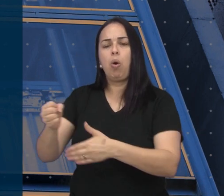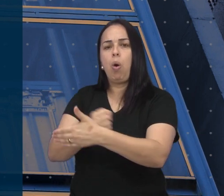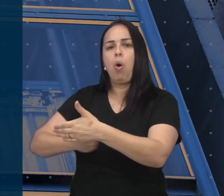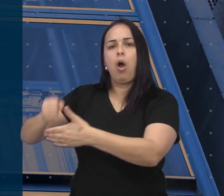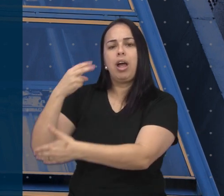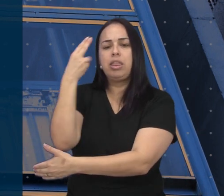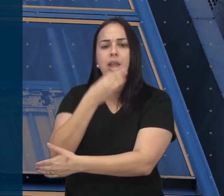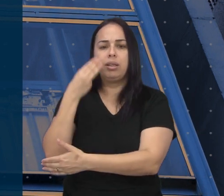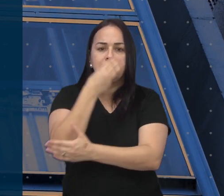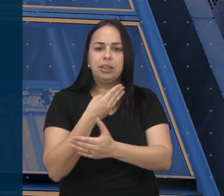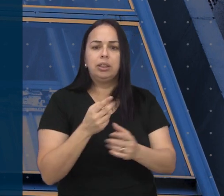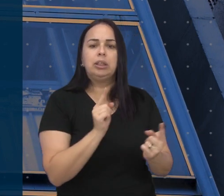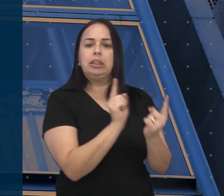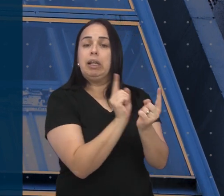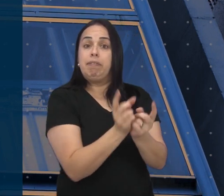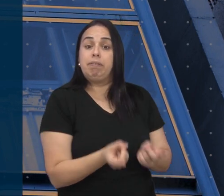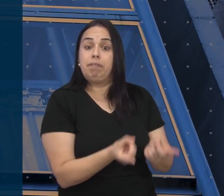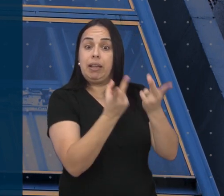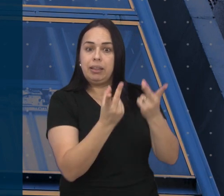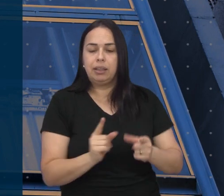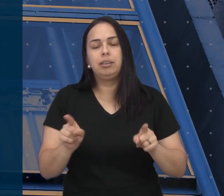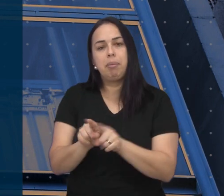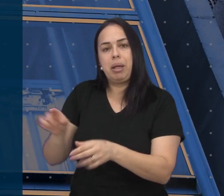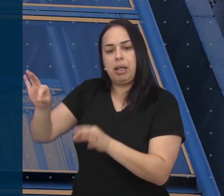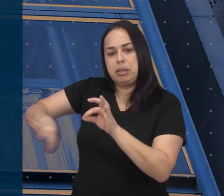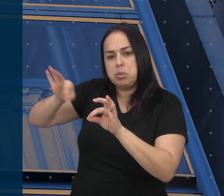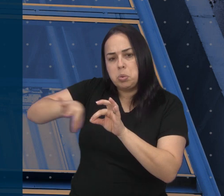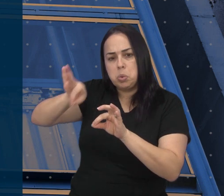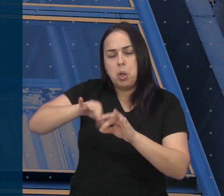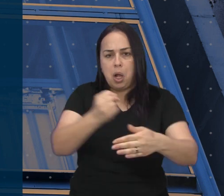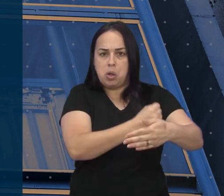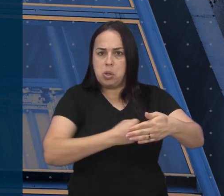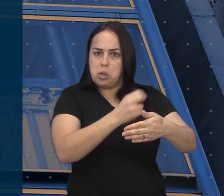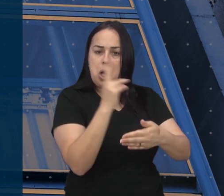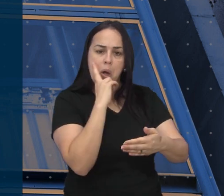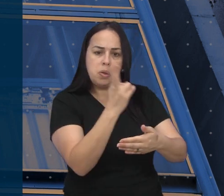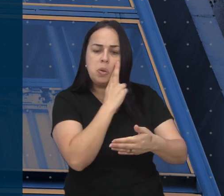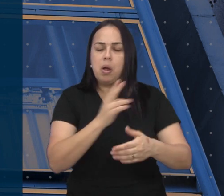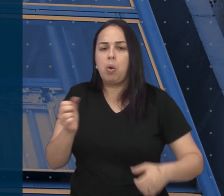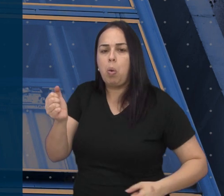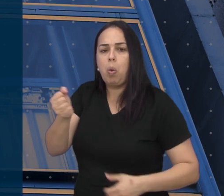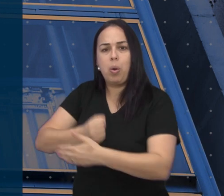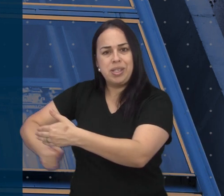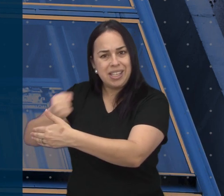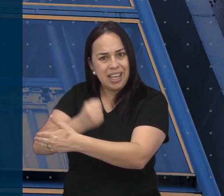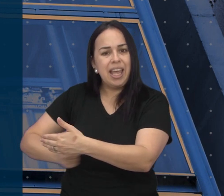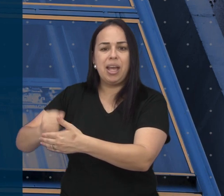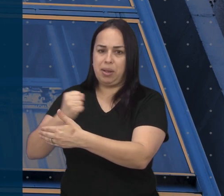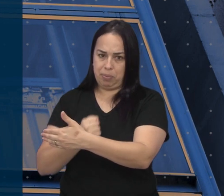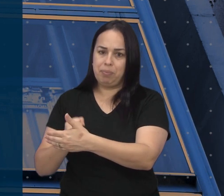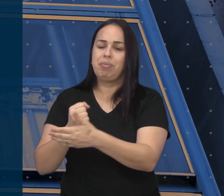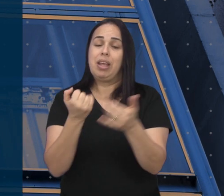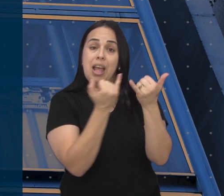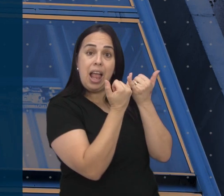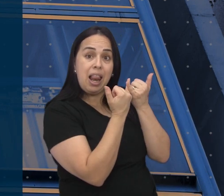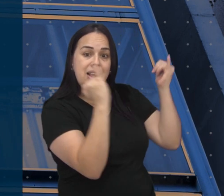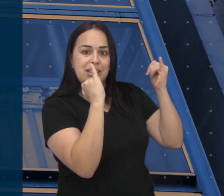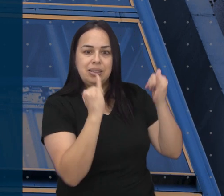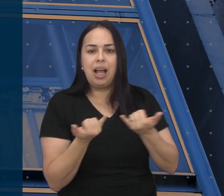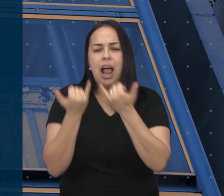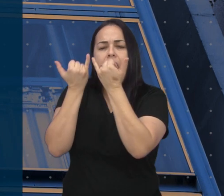confeiteiro, consultor de vendas, costureira, cozinheiro de restaurante, cozinheiro em geral, eletricista de